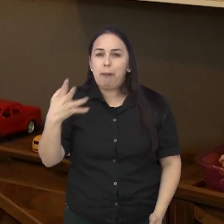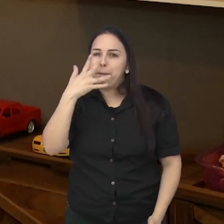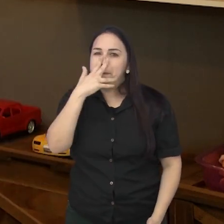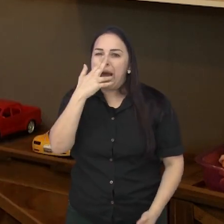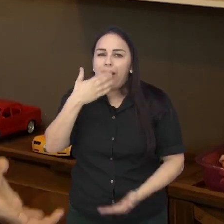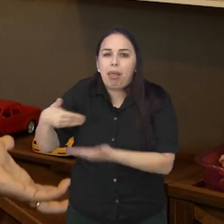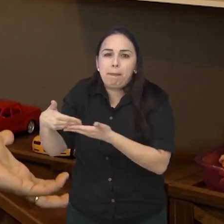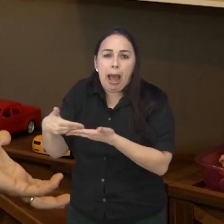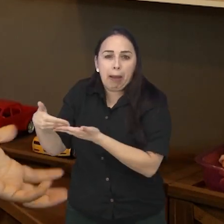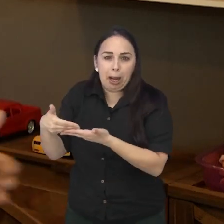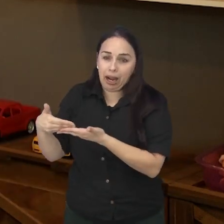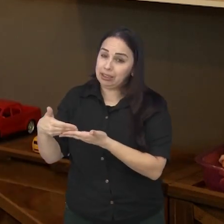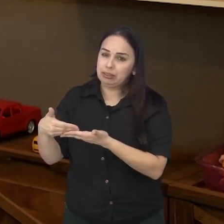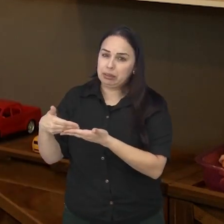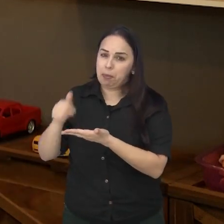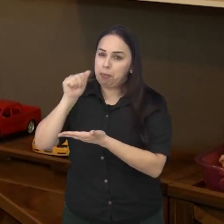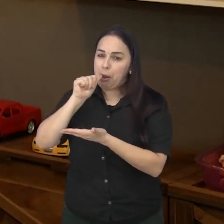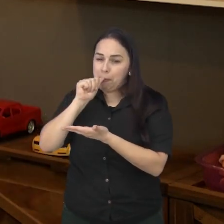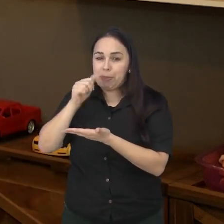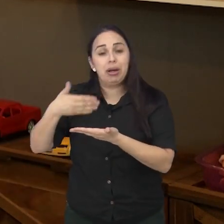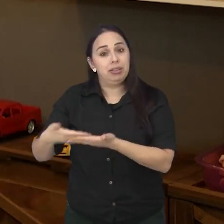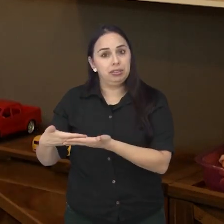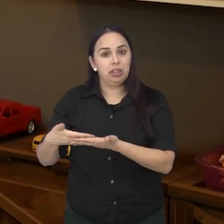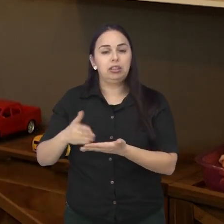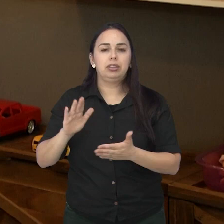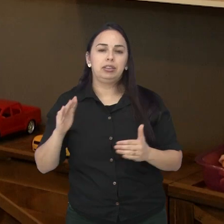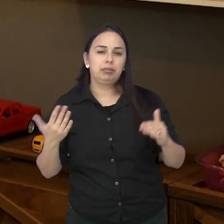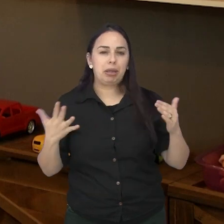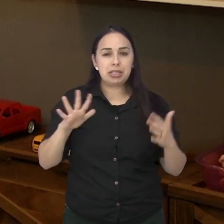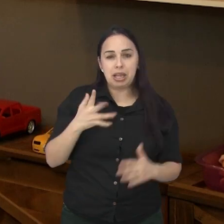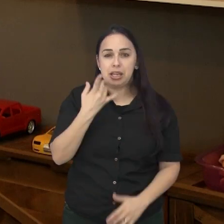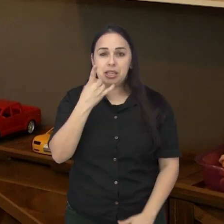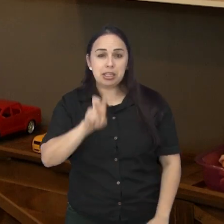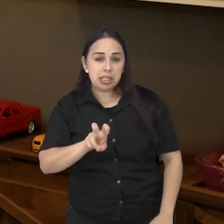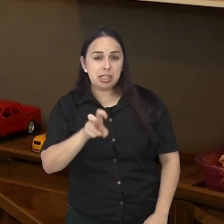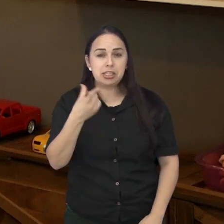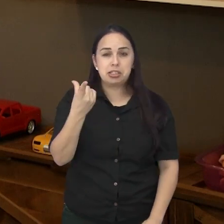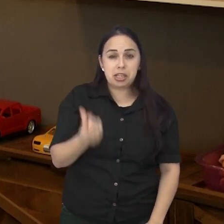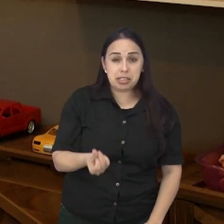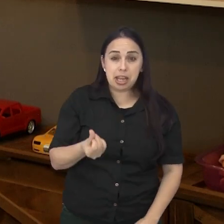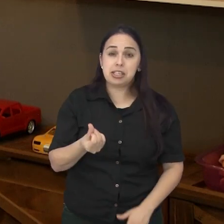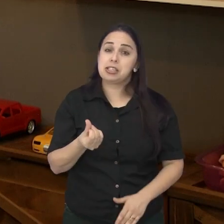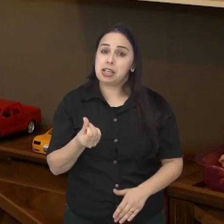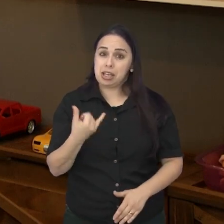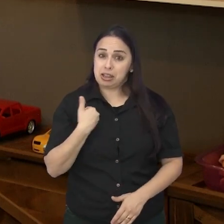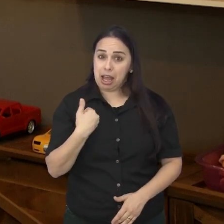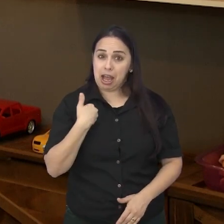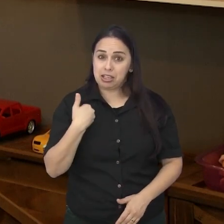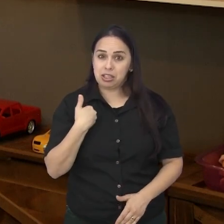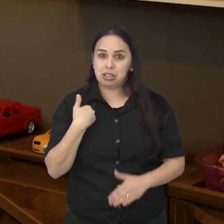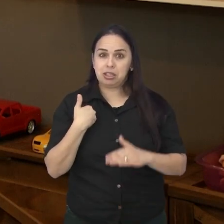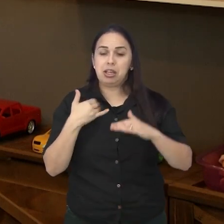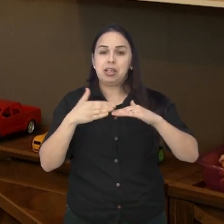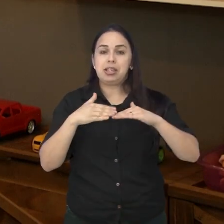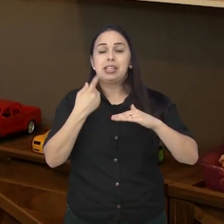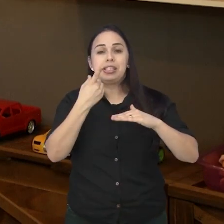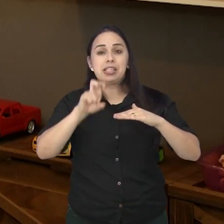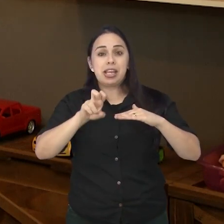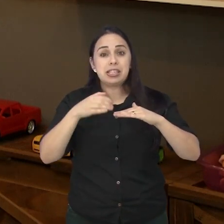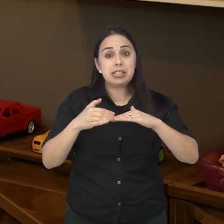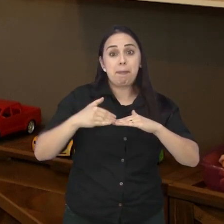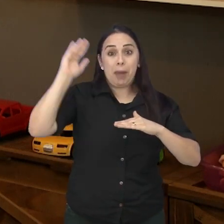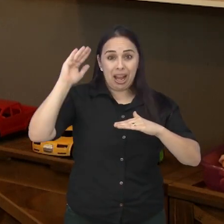como bebês pequenos. Então, a gente diz assim, em torno de 15, 16, o ideal era crianças acima de